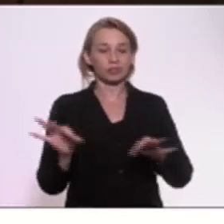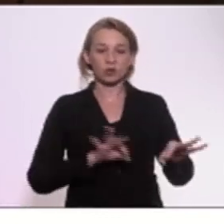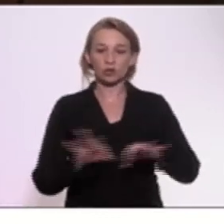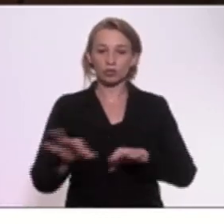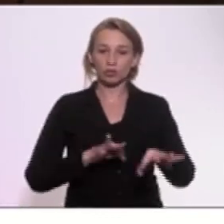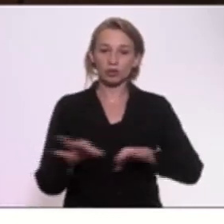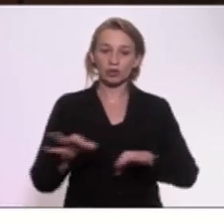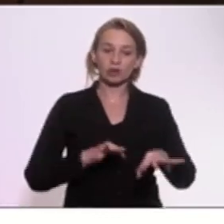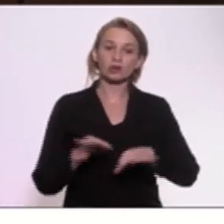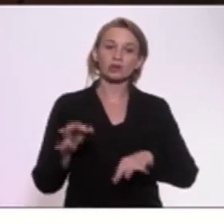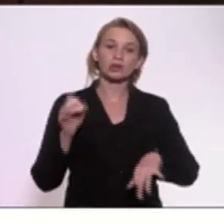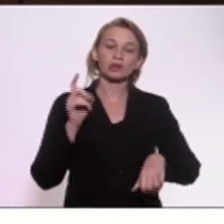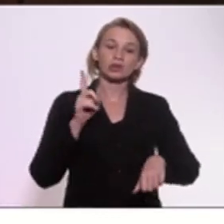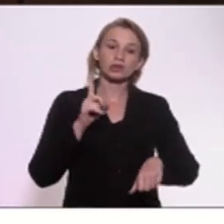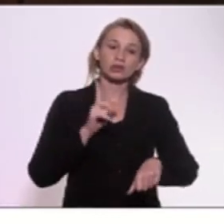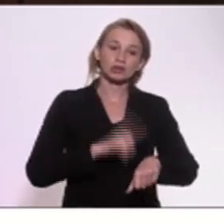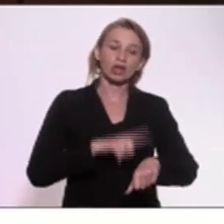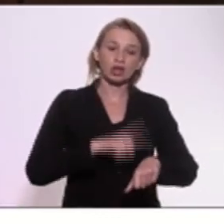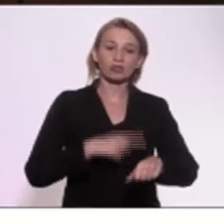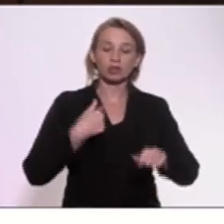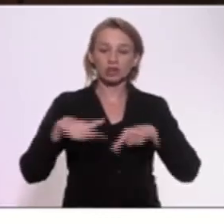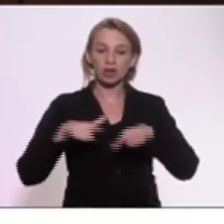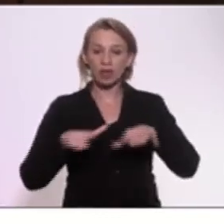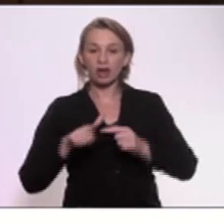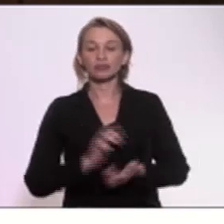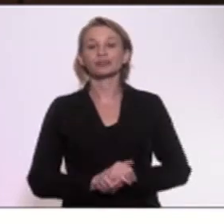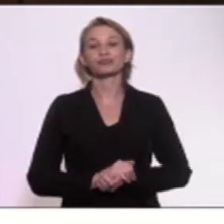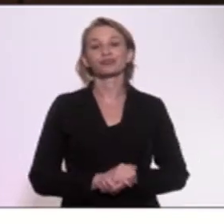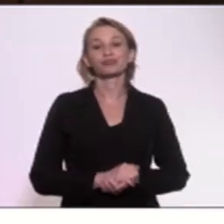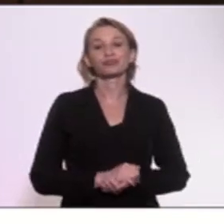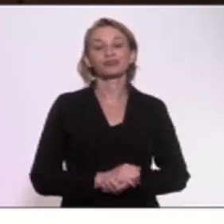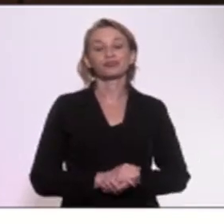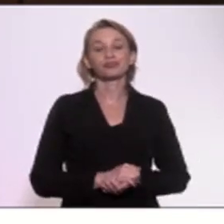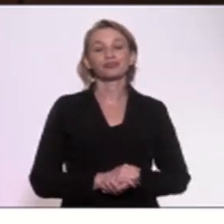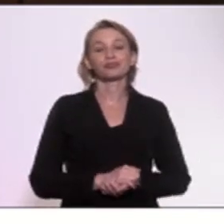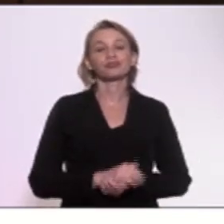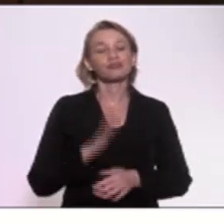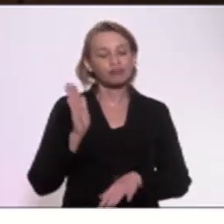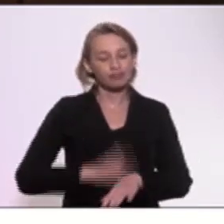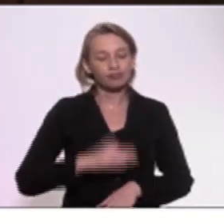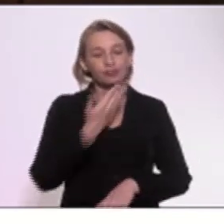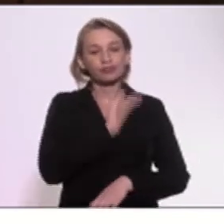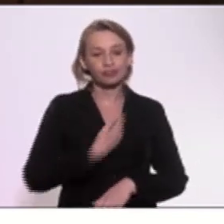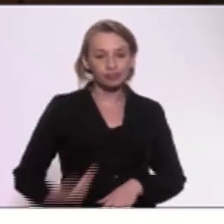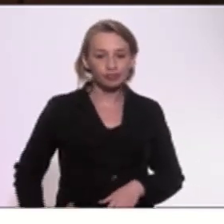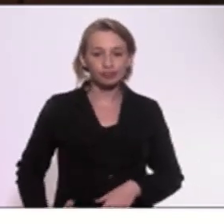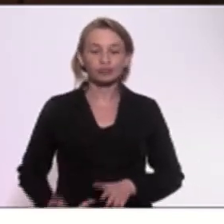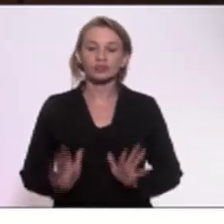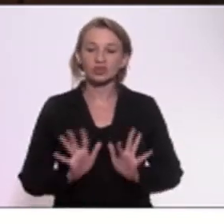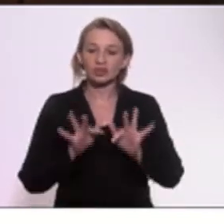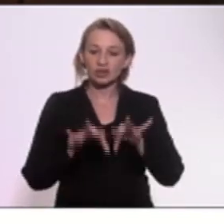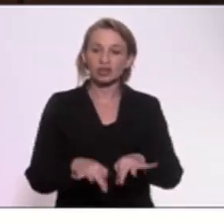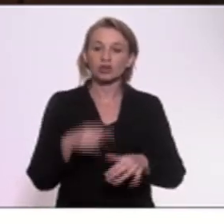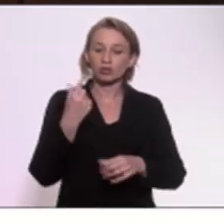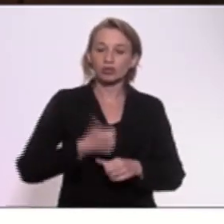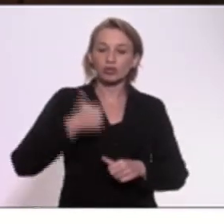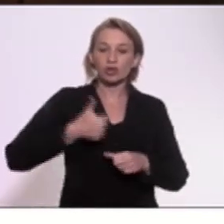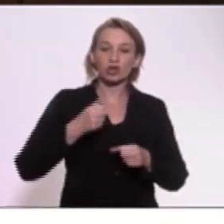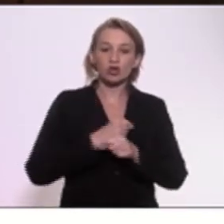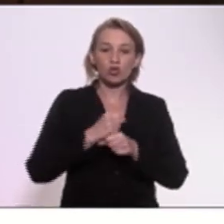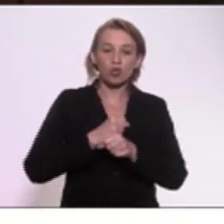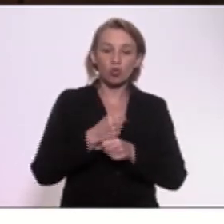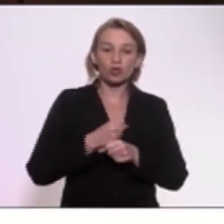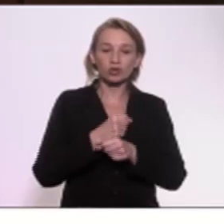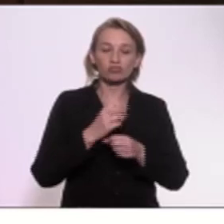cargos, carreiras e salários. É inadmissível que mais um governo esteja concluindo seu primeiro ano